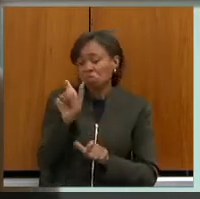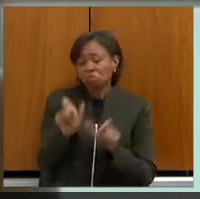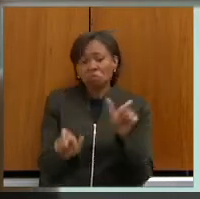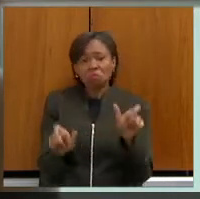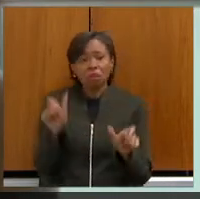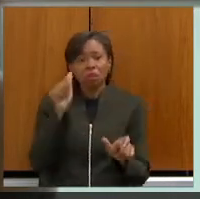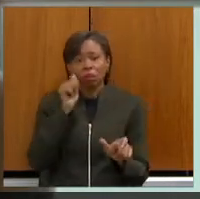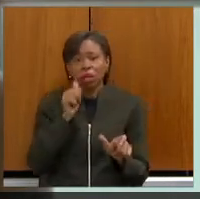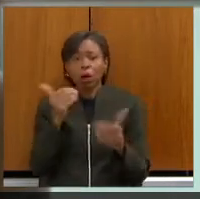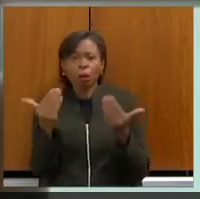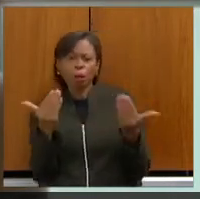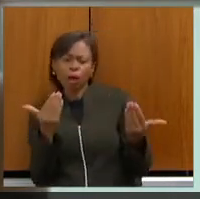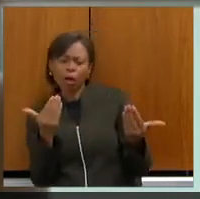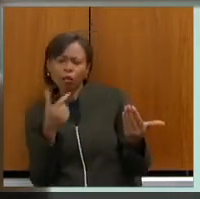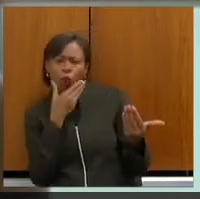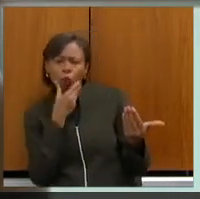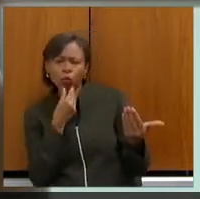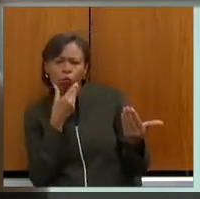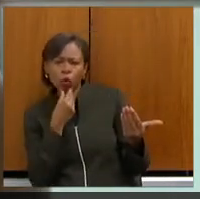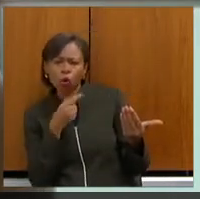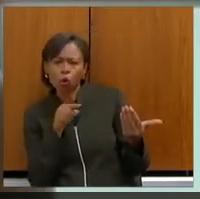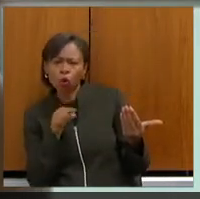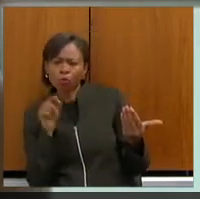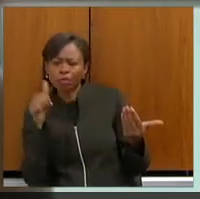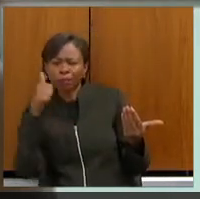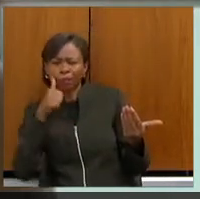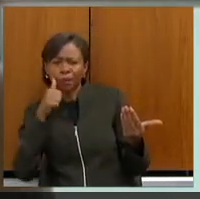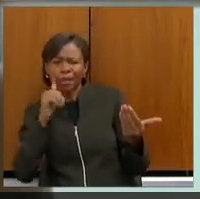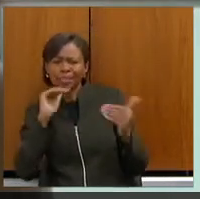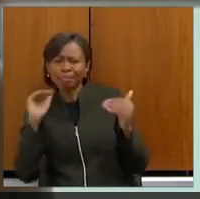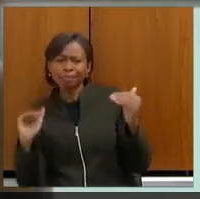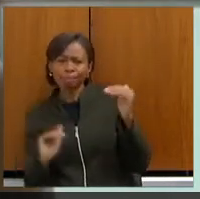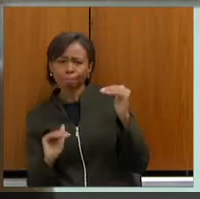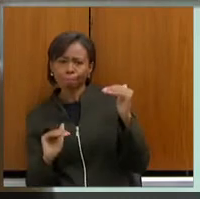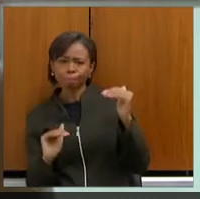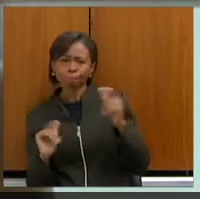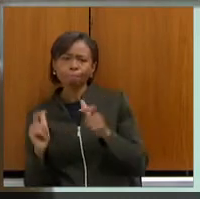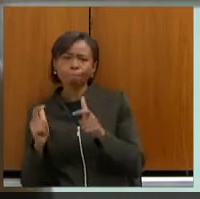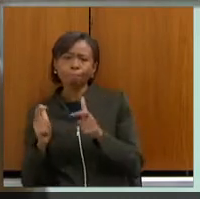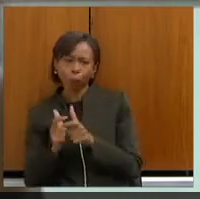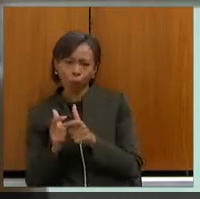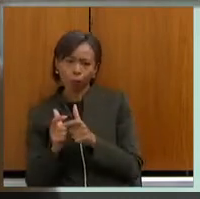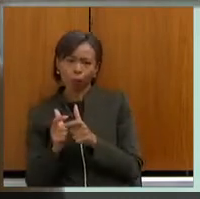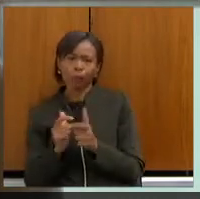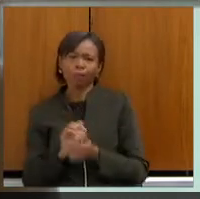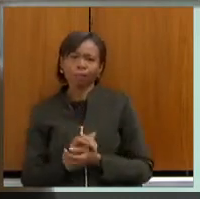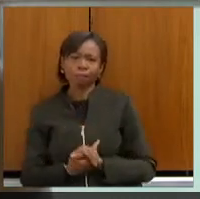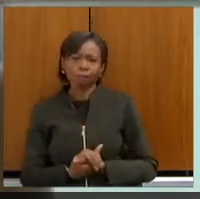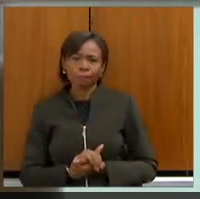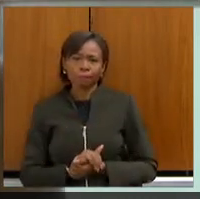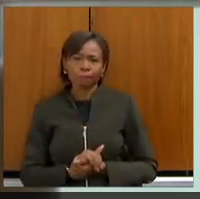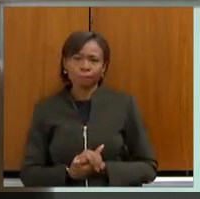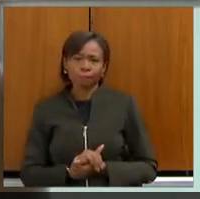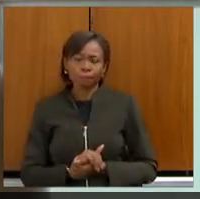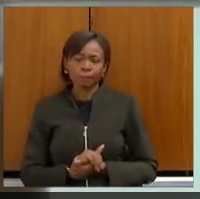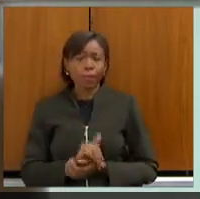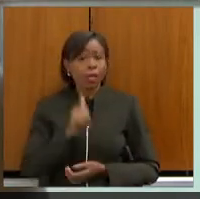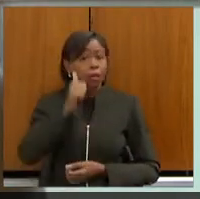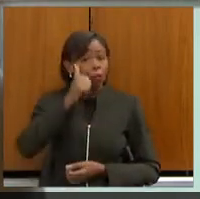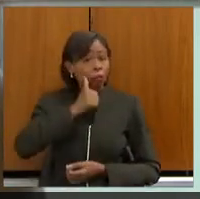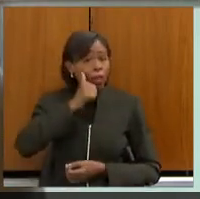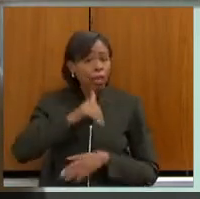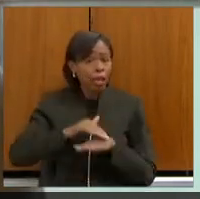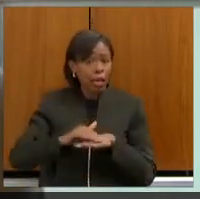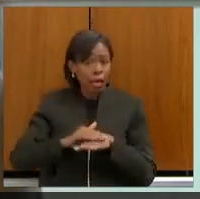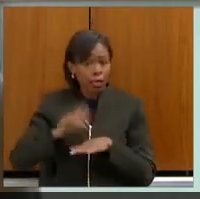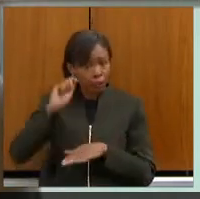comparada com a dos homens ainda é ínfima e em relação às mulheres negras